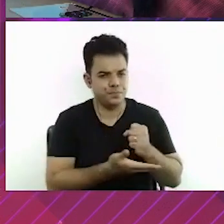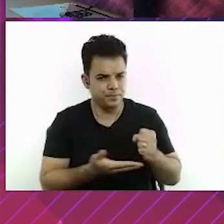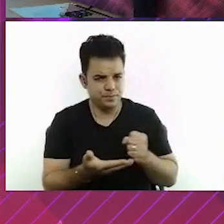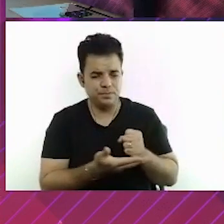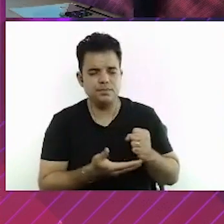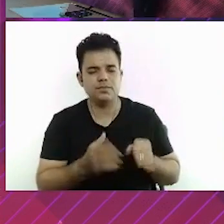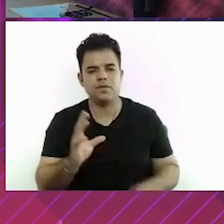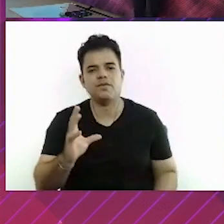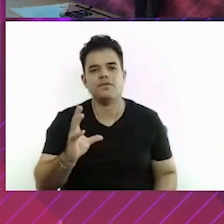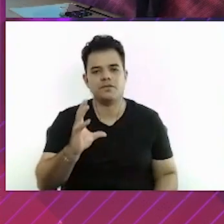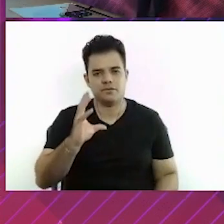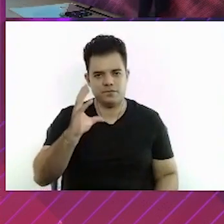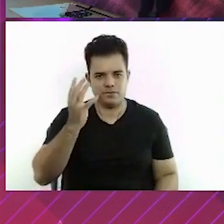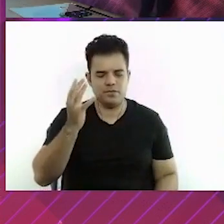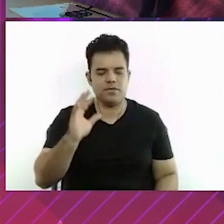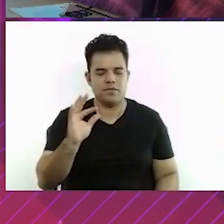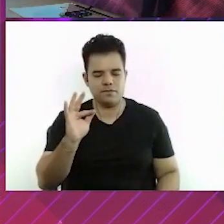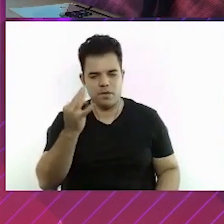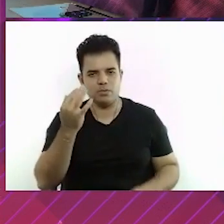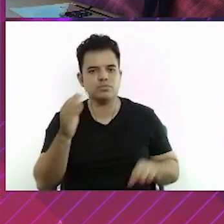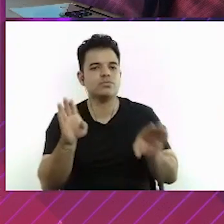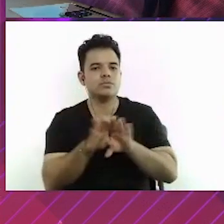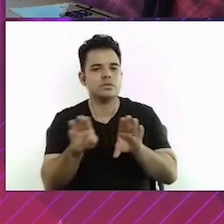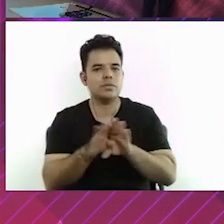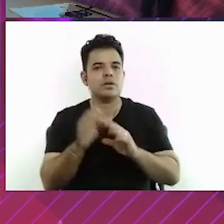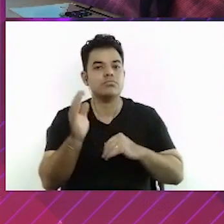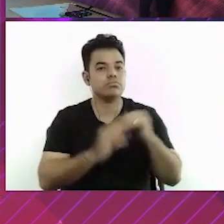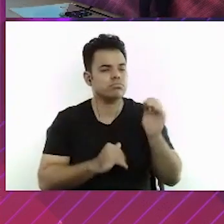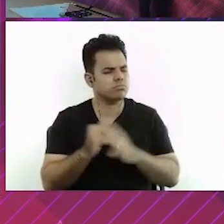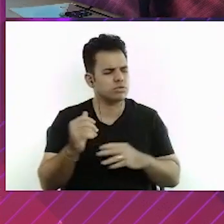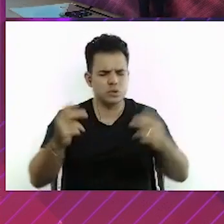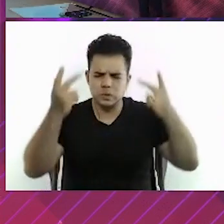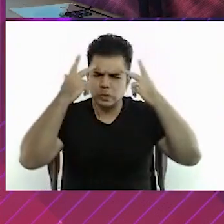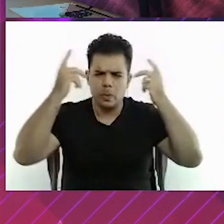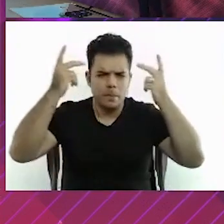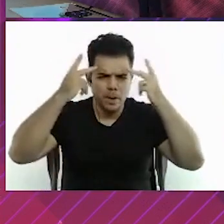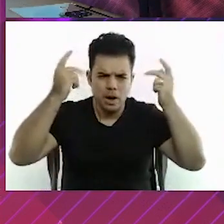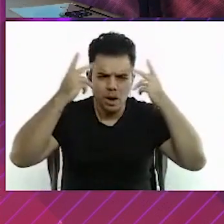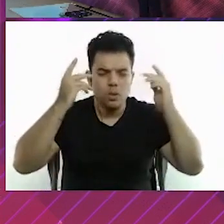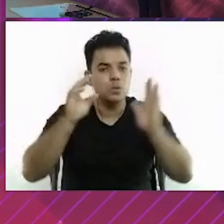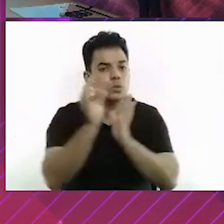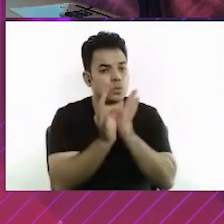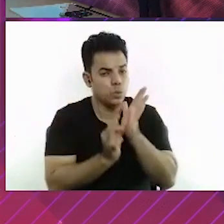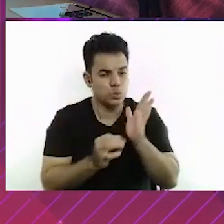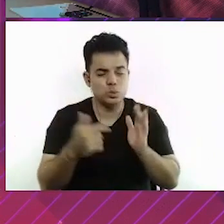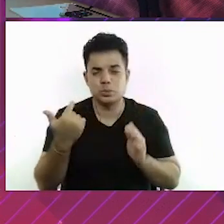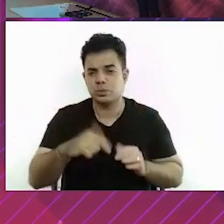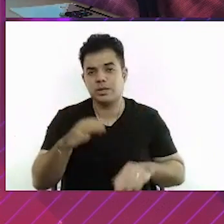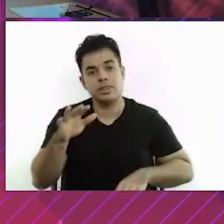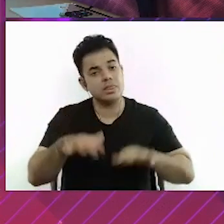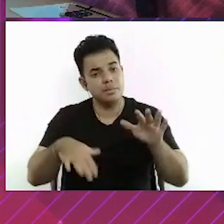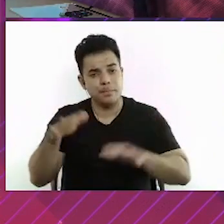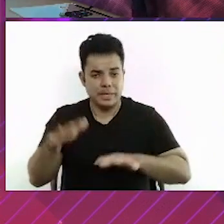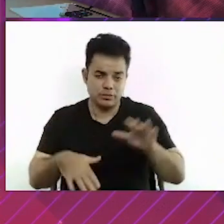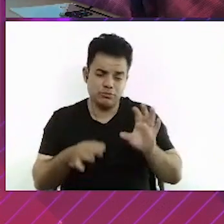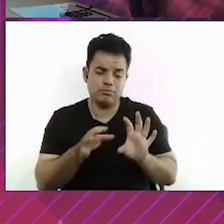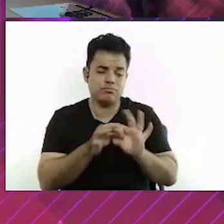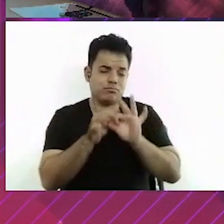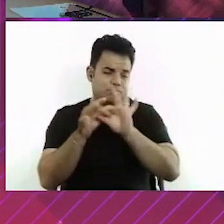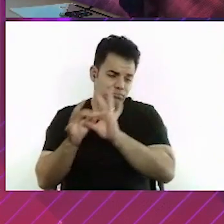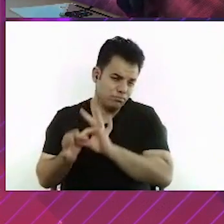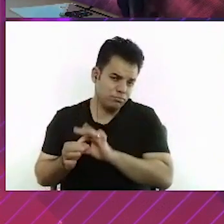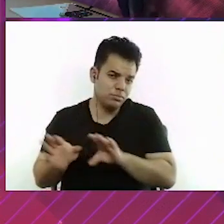E aqui a gente chega em algumas boas práticas mais gerais, que não necessariamente tem código, porque vai depender muito de um contexto para outro. Primeiro, o